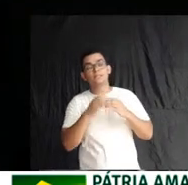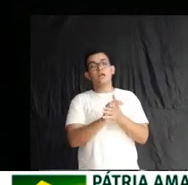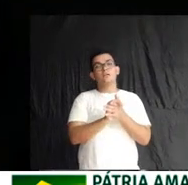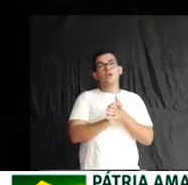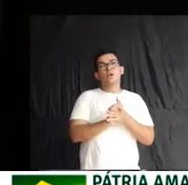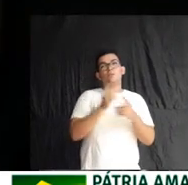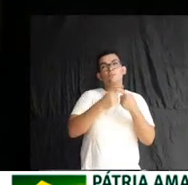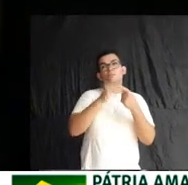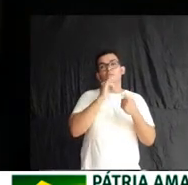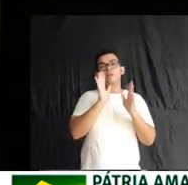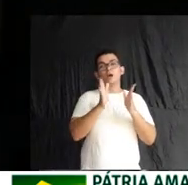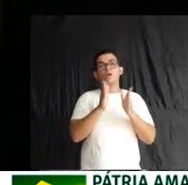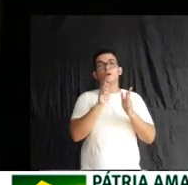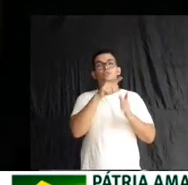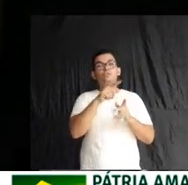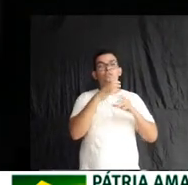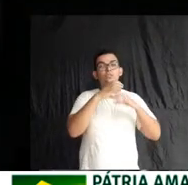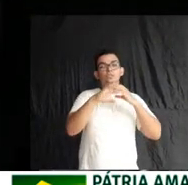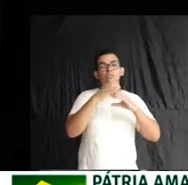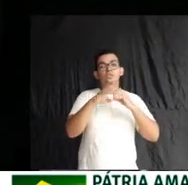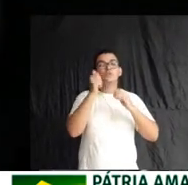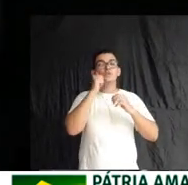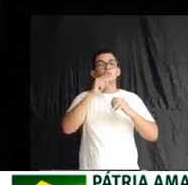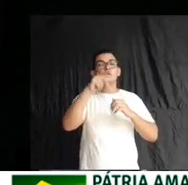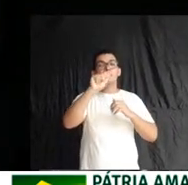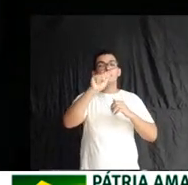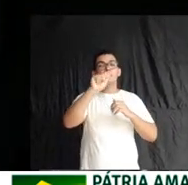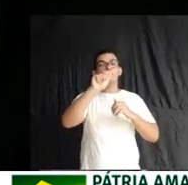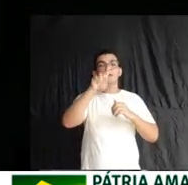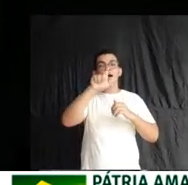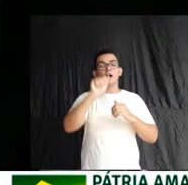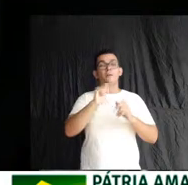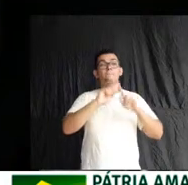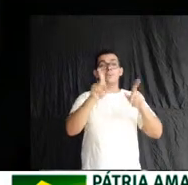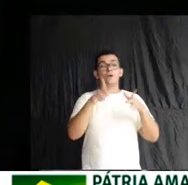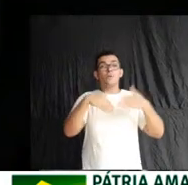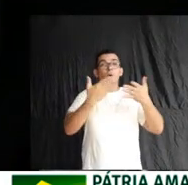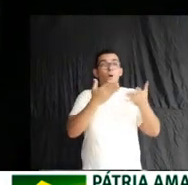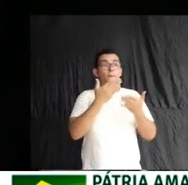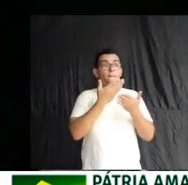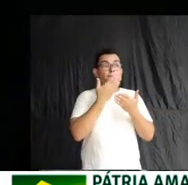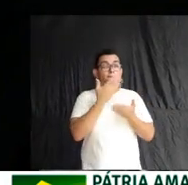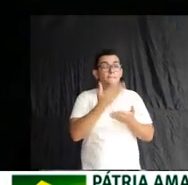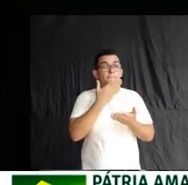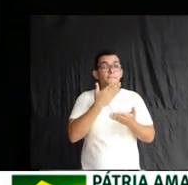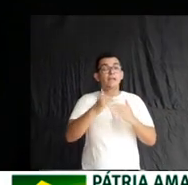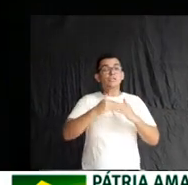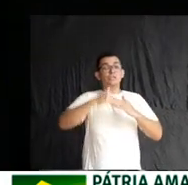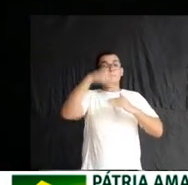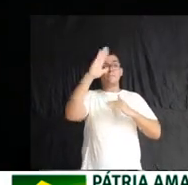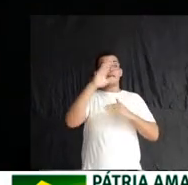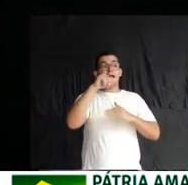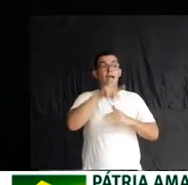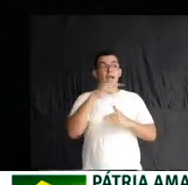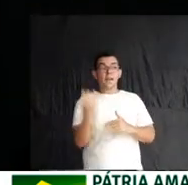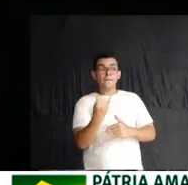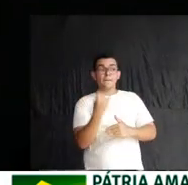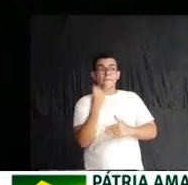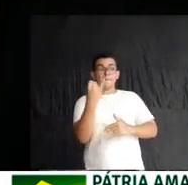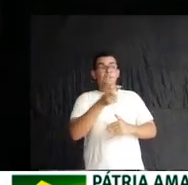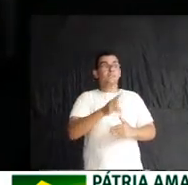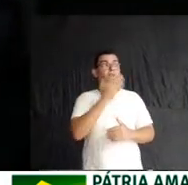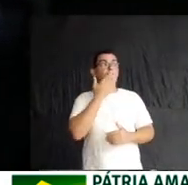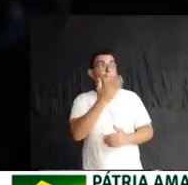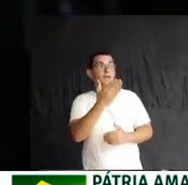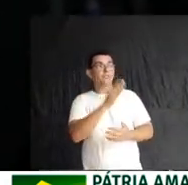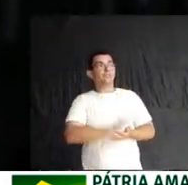tipo a Paulo Fernandes, você acabou de cantar um aí. Qual é a que eles mais pedem, assim? Ela, gente, é a chave do por